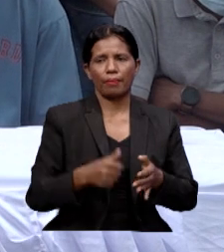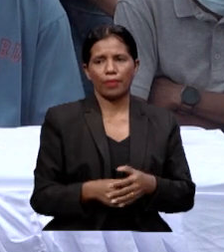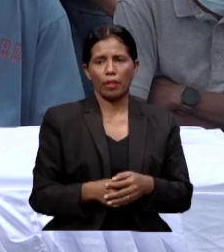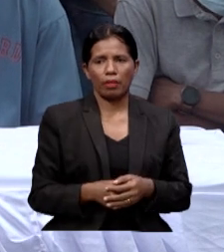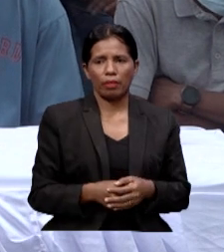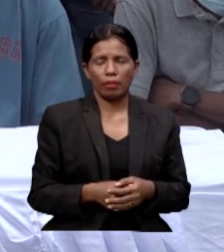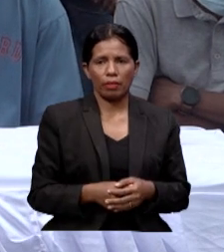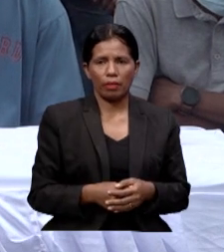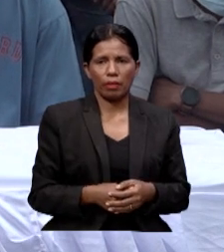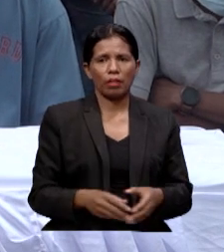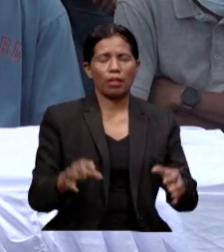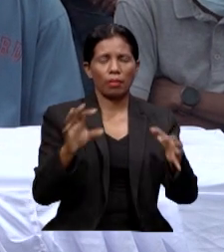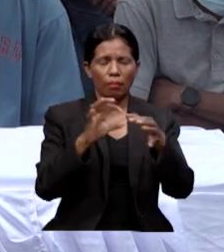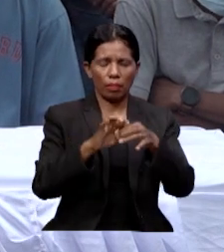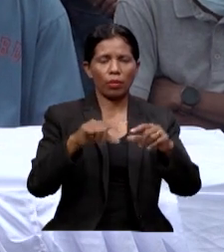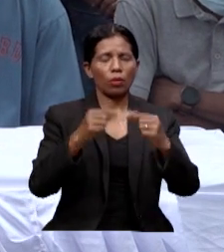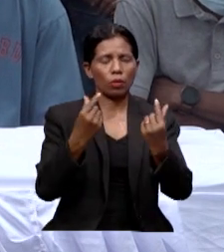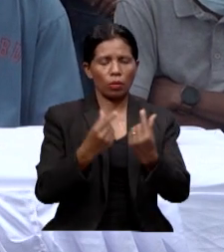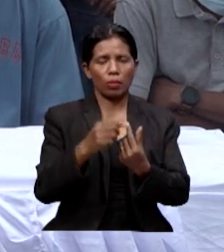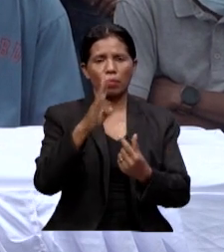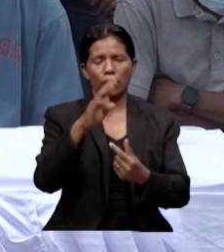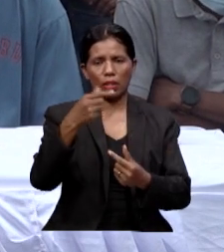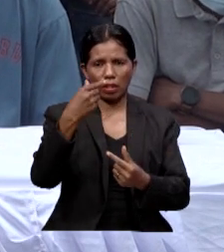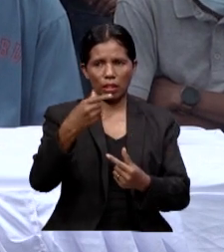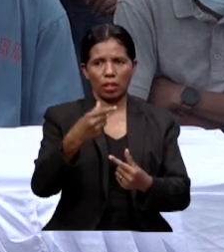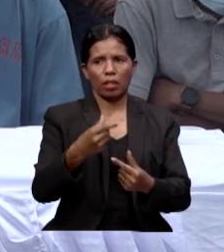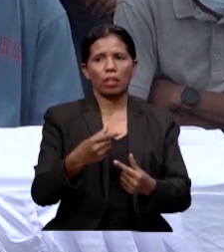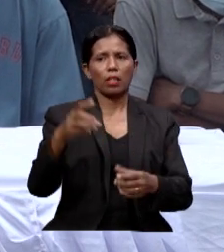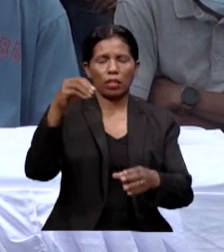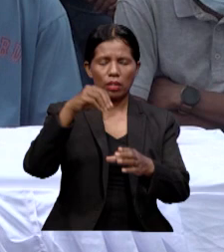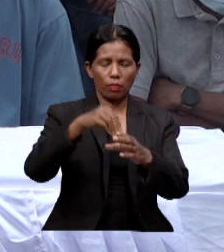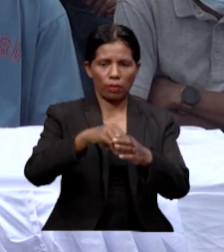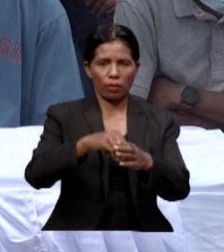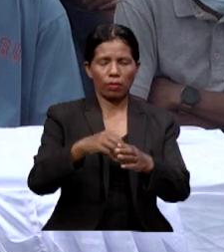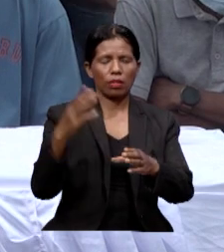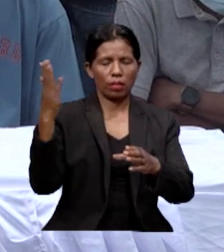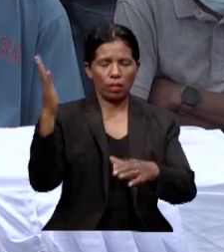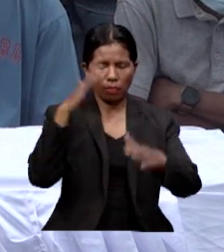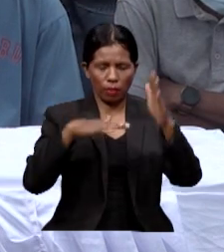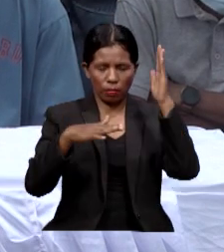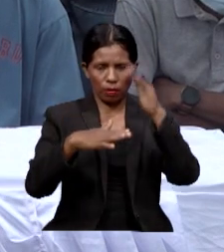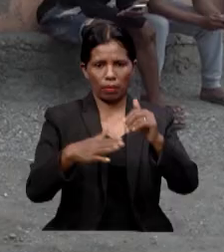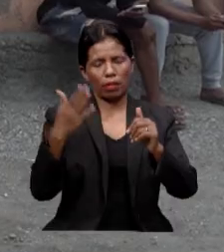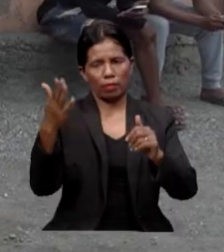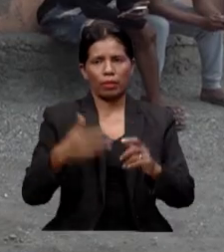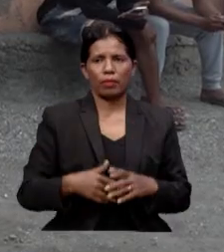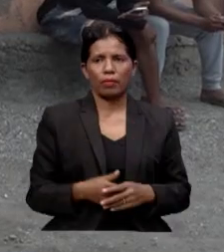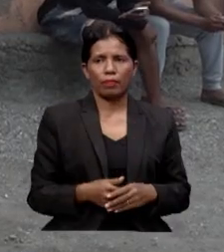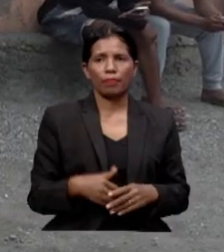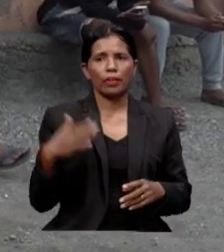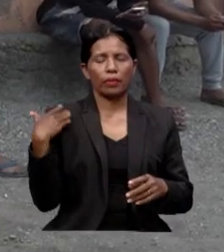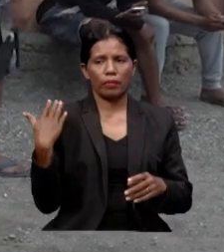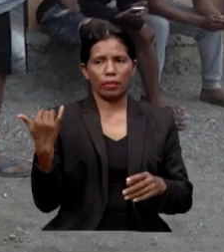katak, membro ka equipa Bola Gulin, BG, mos envolve direita e a confrontação refere.